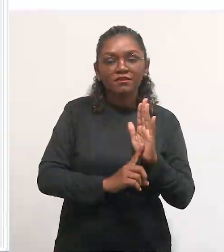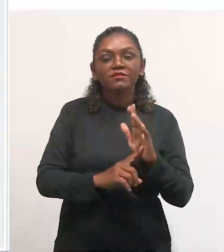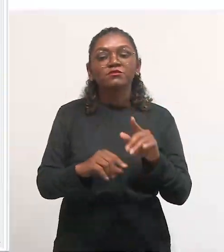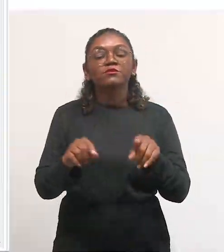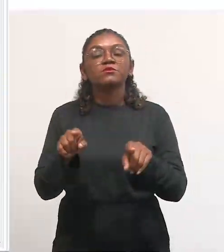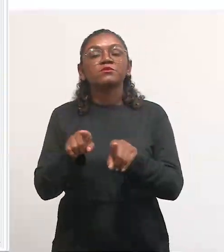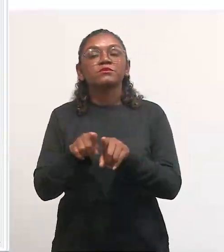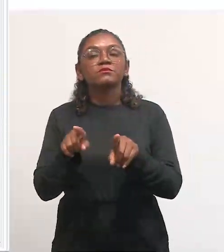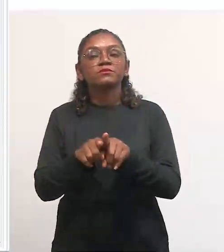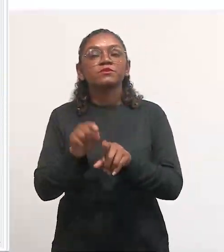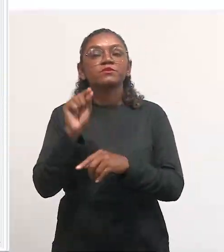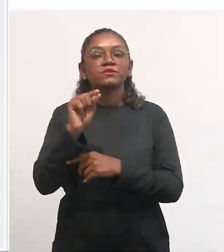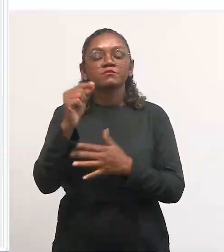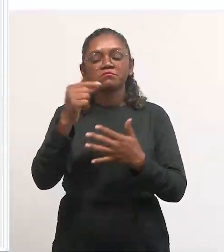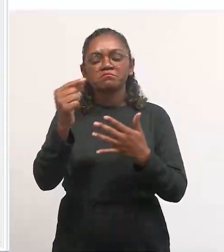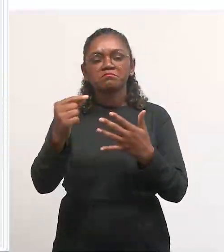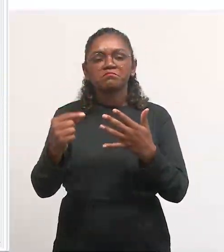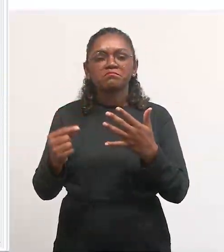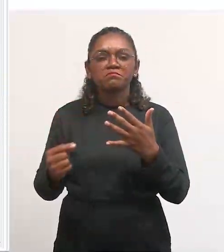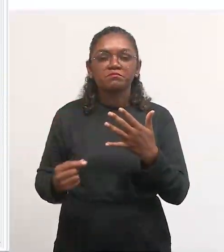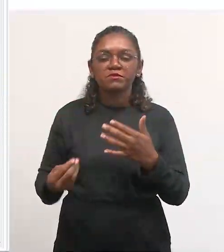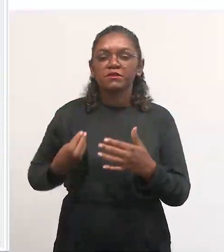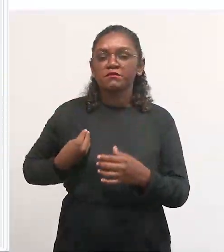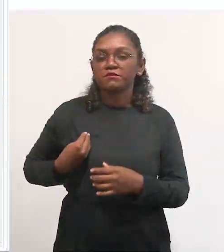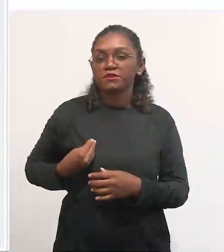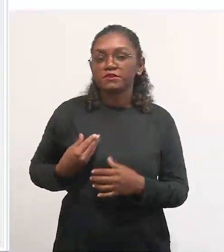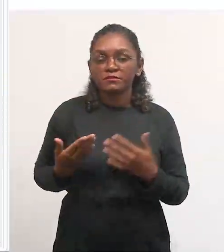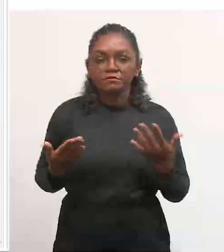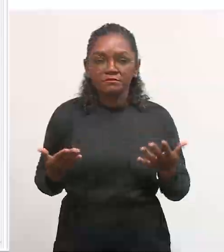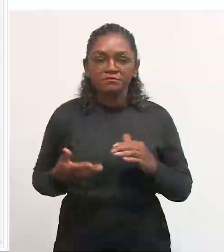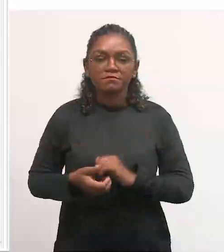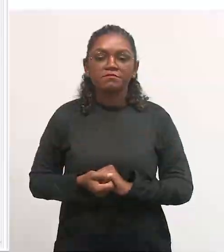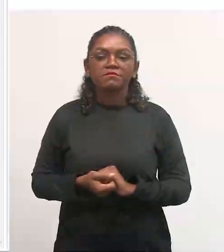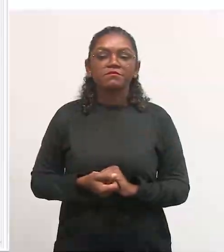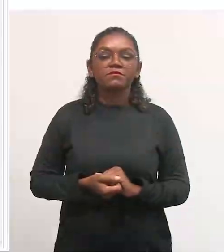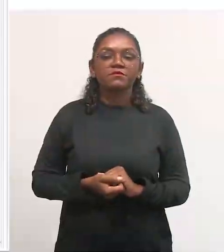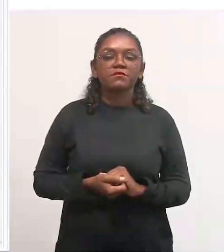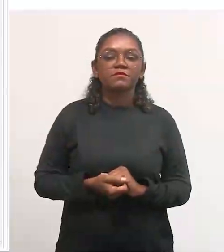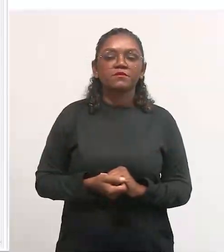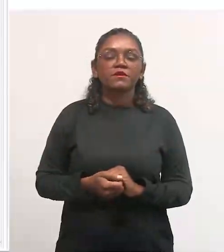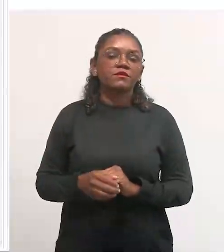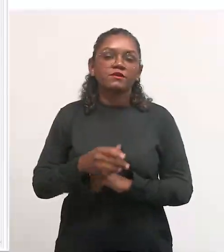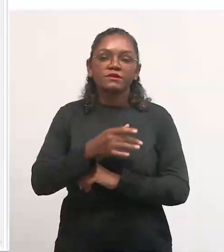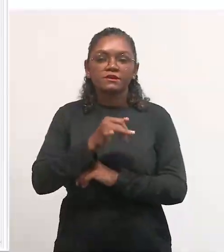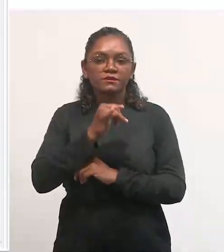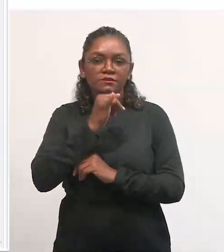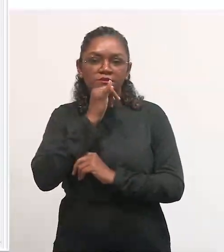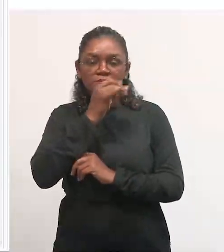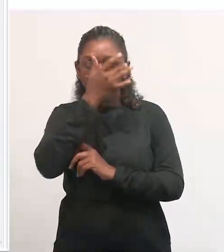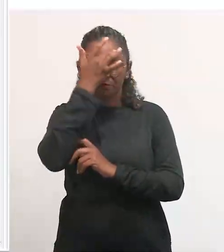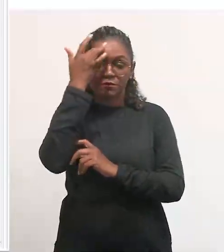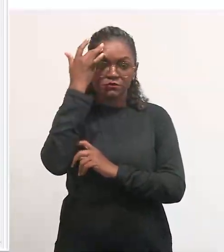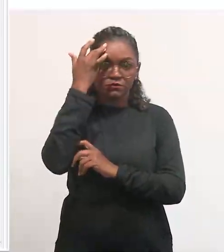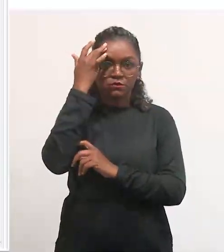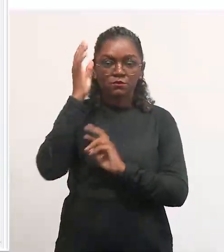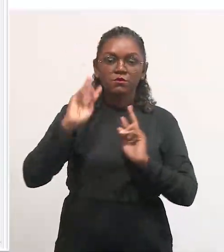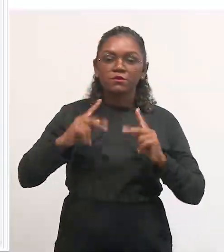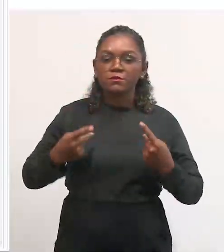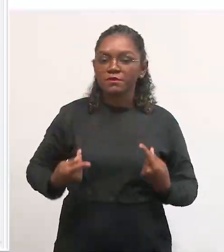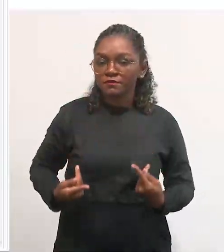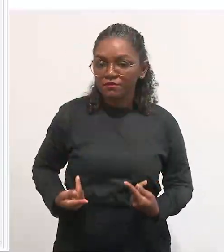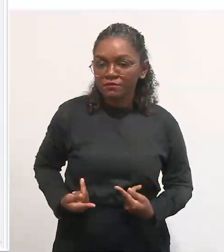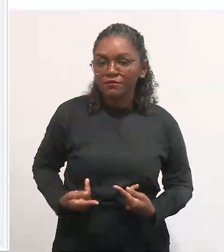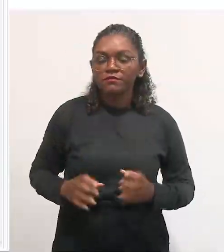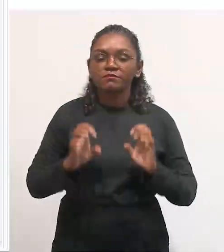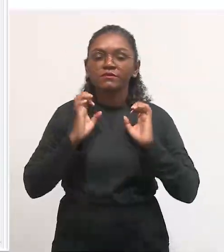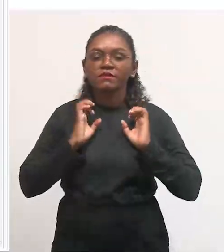da vida, né? A pessoa humana, incluindo a formação ética, o desenvolvimento da autonomia intelectual, do pensamento crítico. Quando eu olho aqui